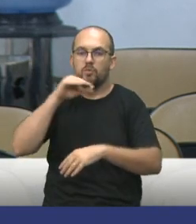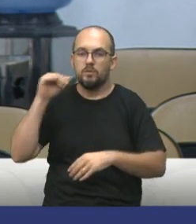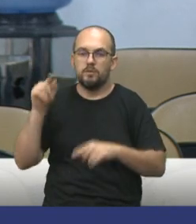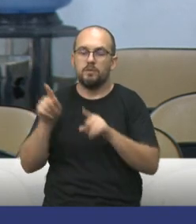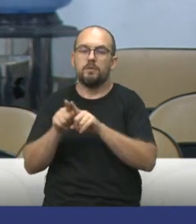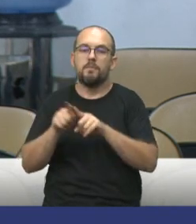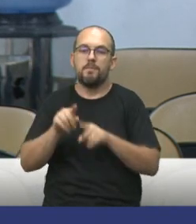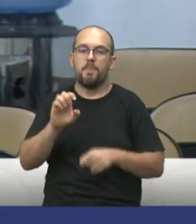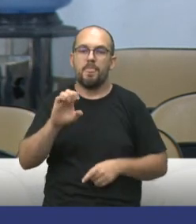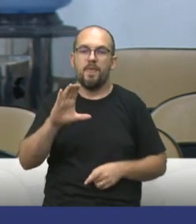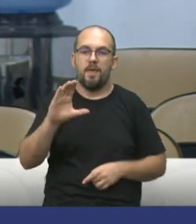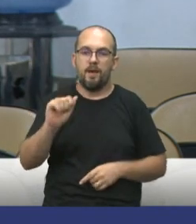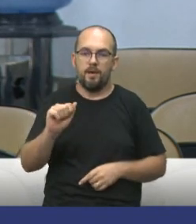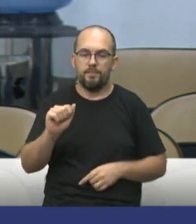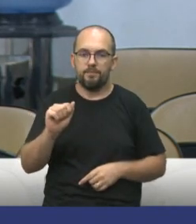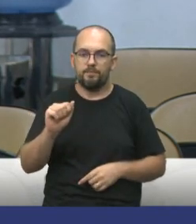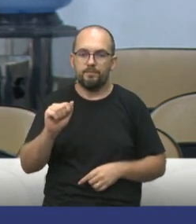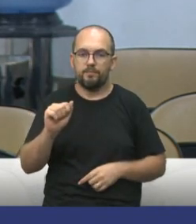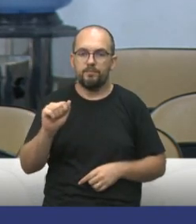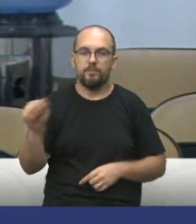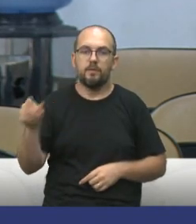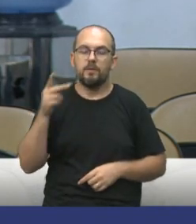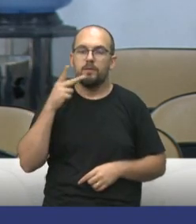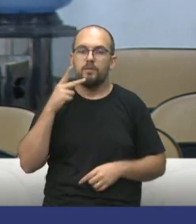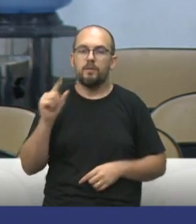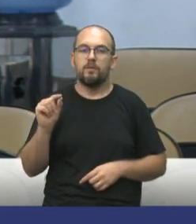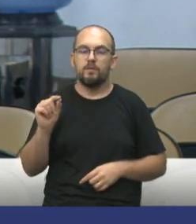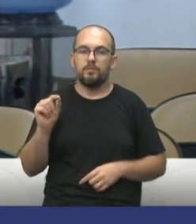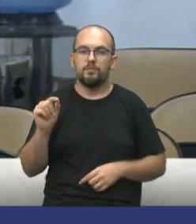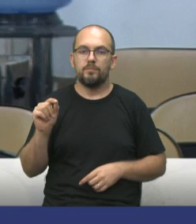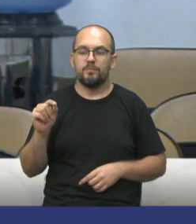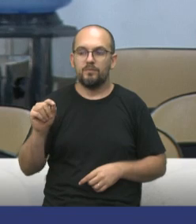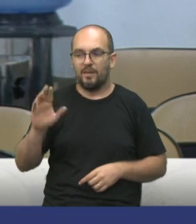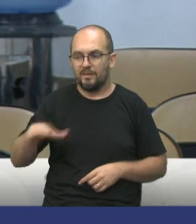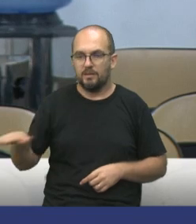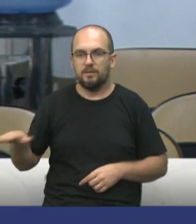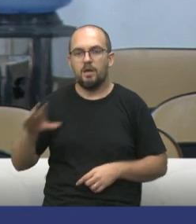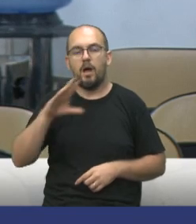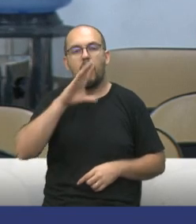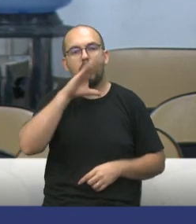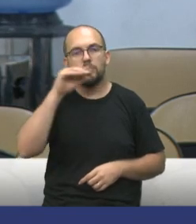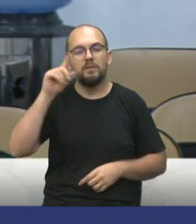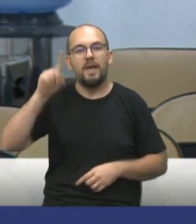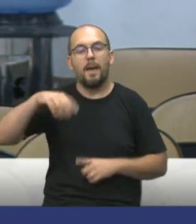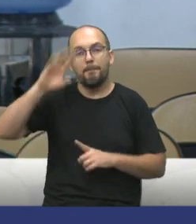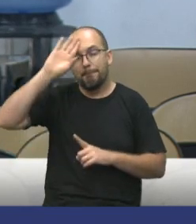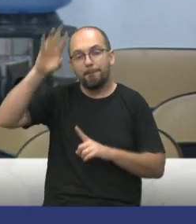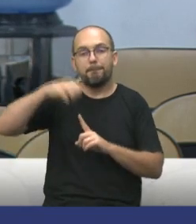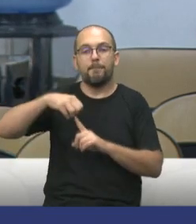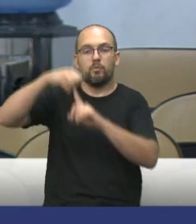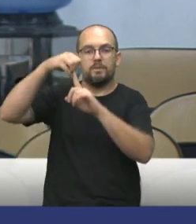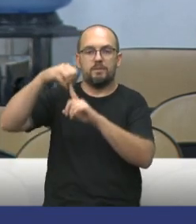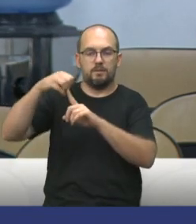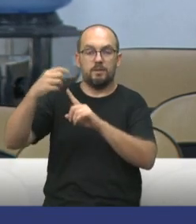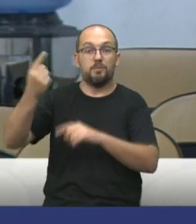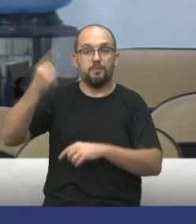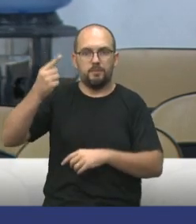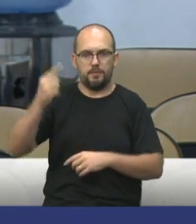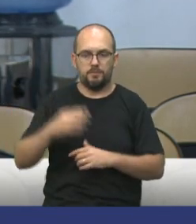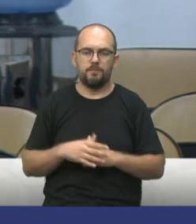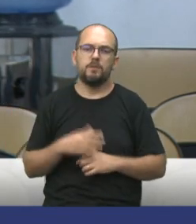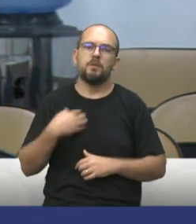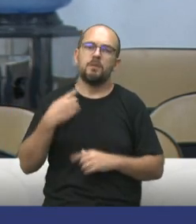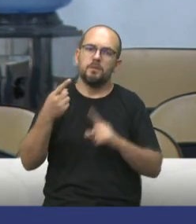ECA, ele diz que a criança e o adolescente devem ser prioridade. Então, a primeira coisa que eu venho pedir a essa